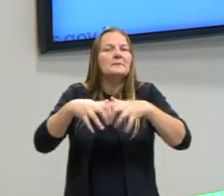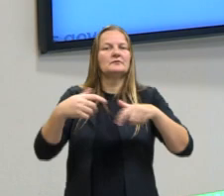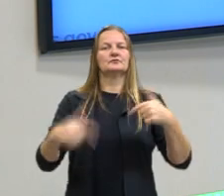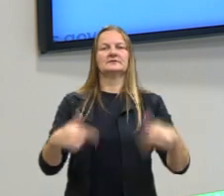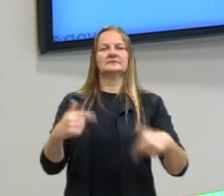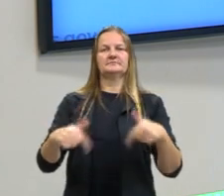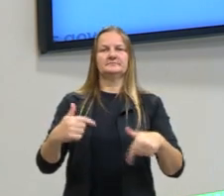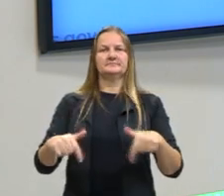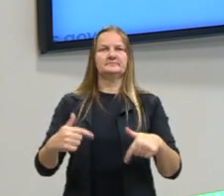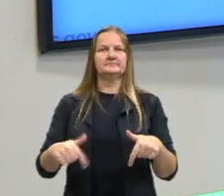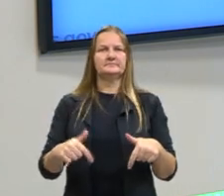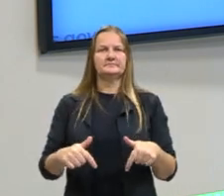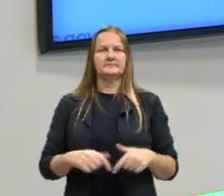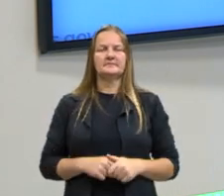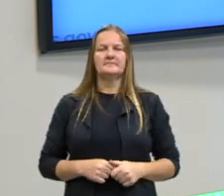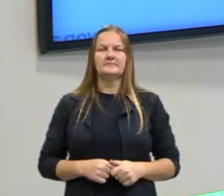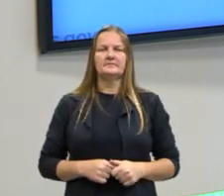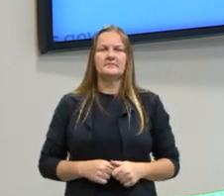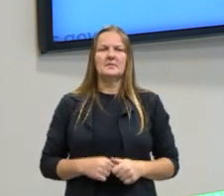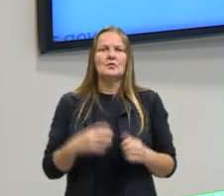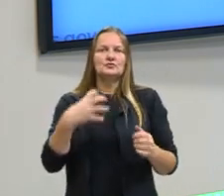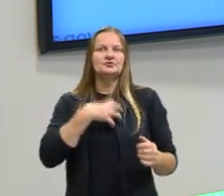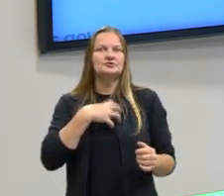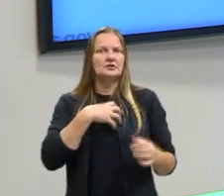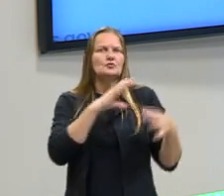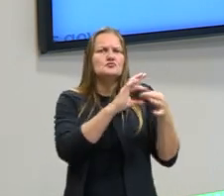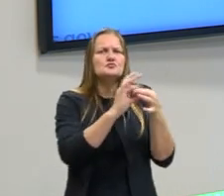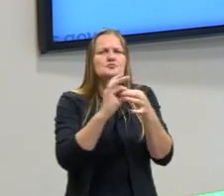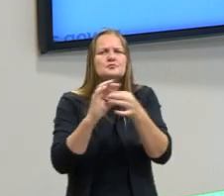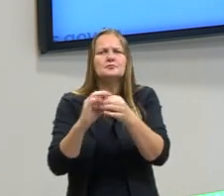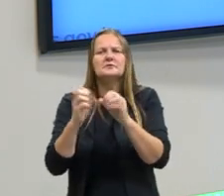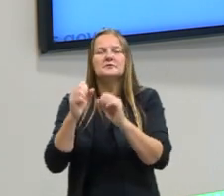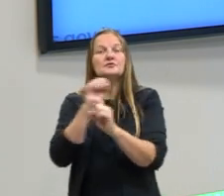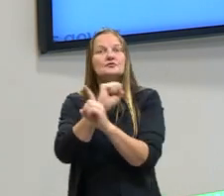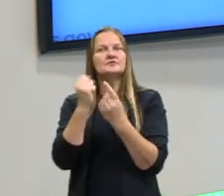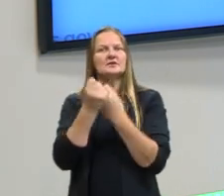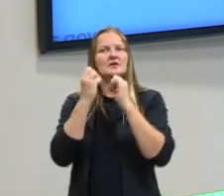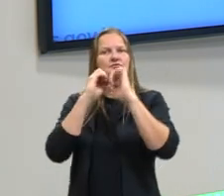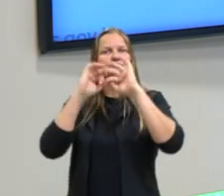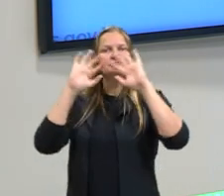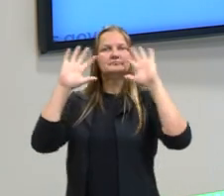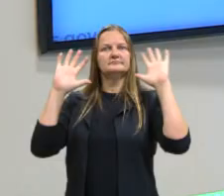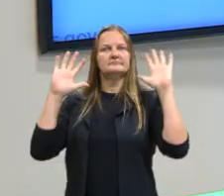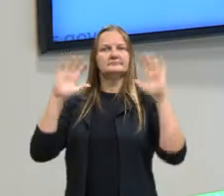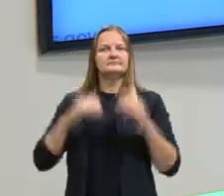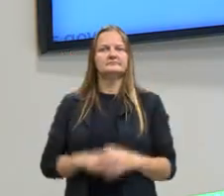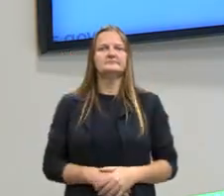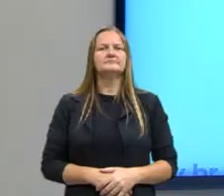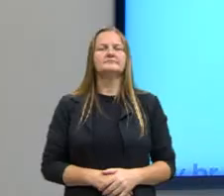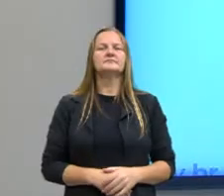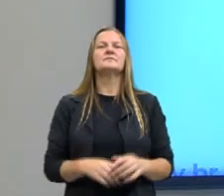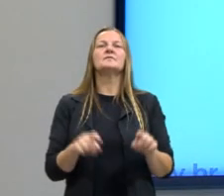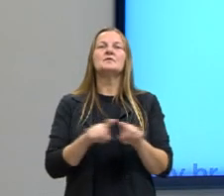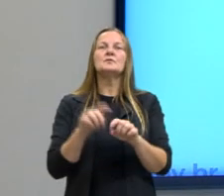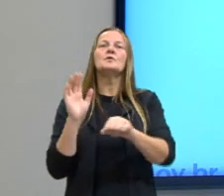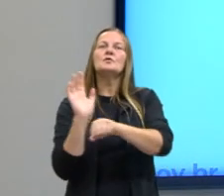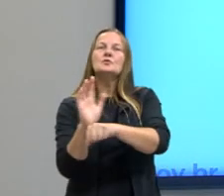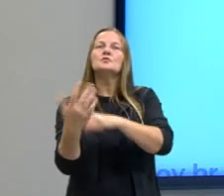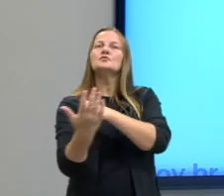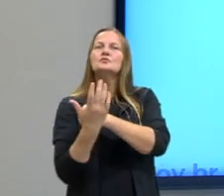trabalho como uma grande forma de coesão e de entendimento da sociedade o trabalho então a